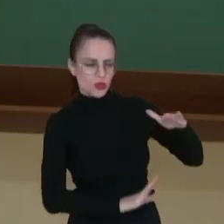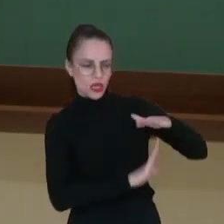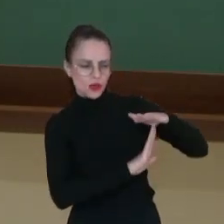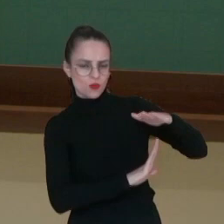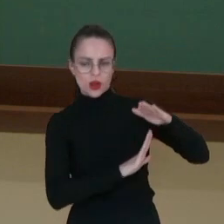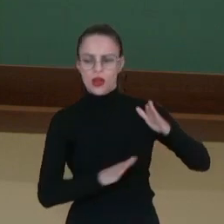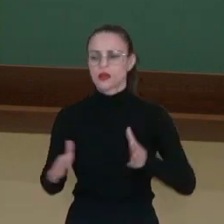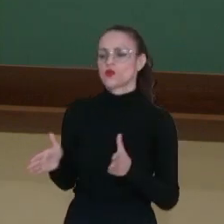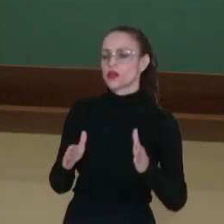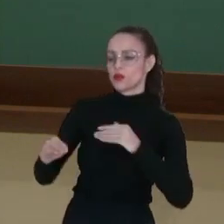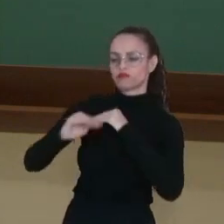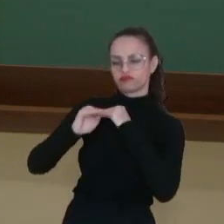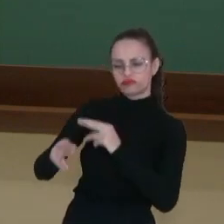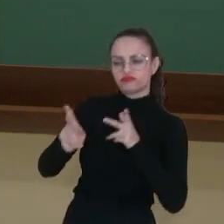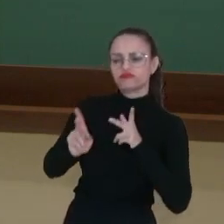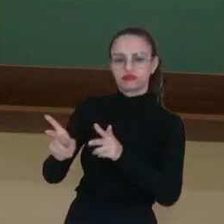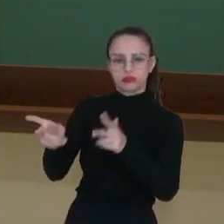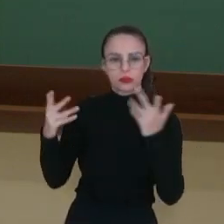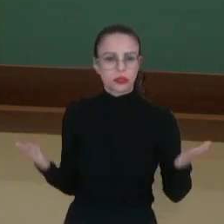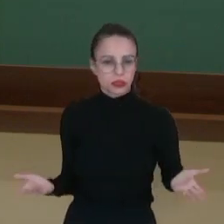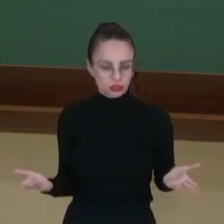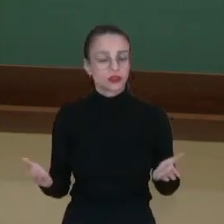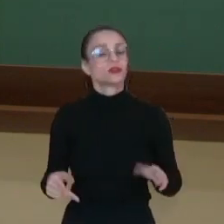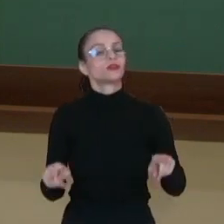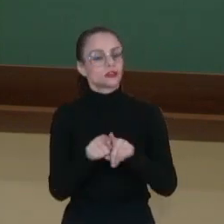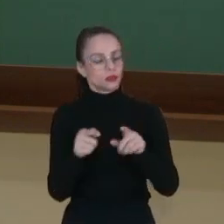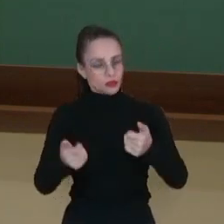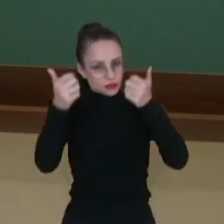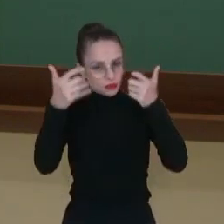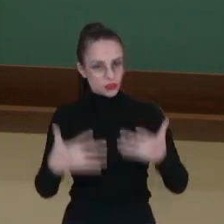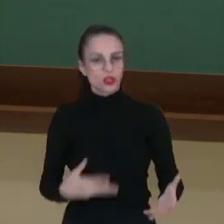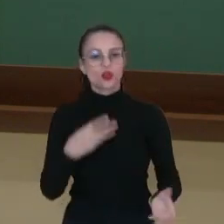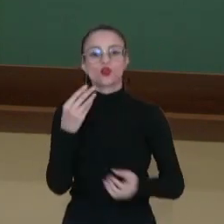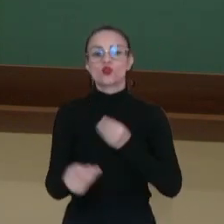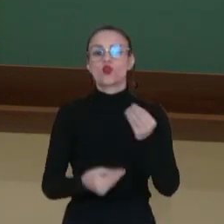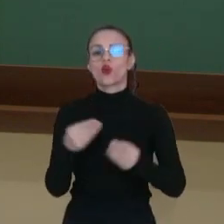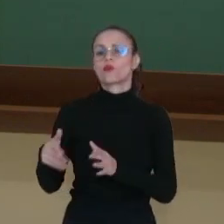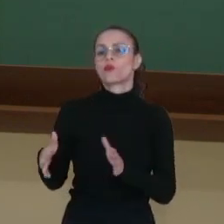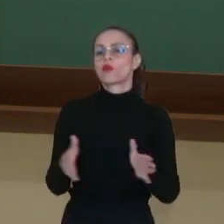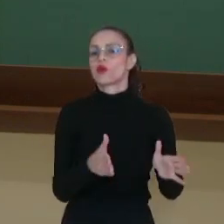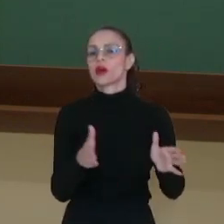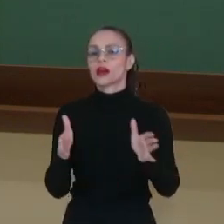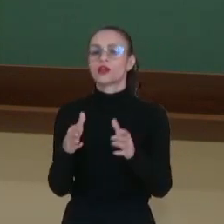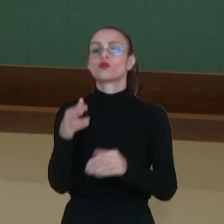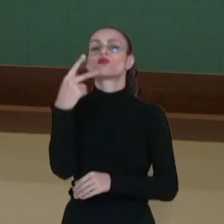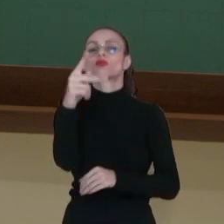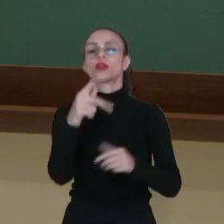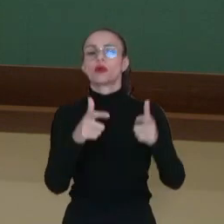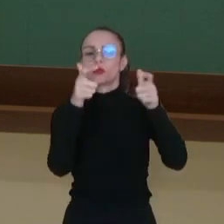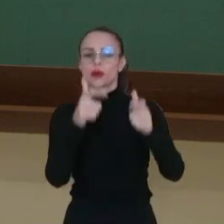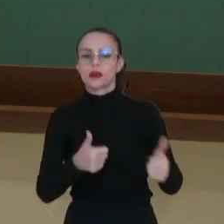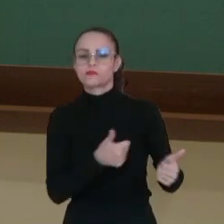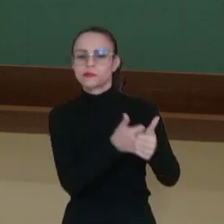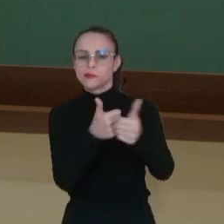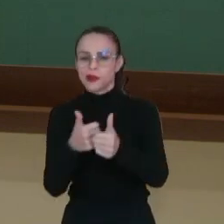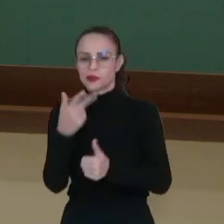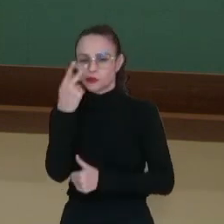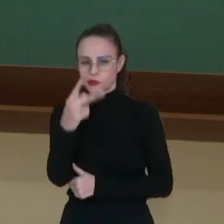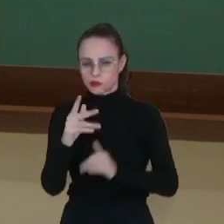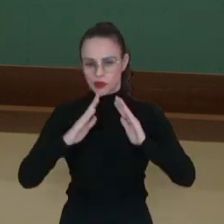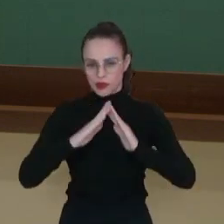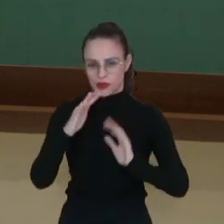e rio permanente? E escrever também como são os rios da região onde você mora ali, justificando a tua